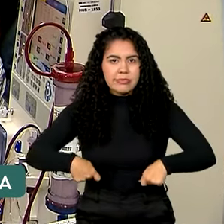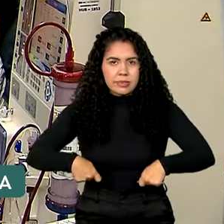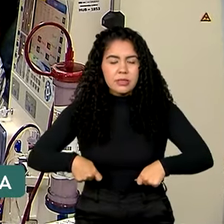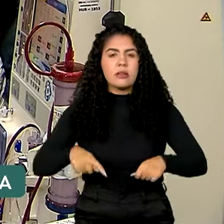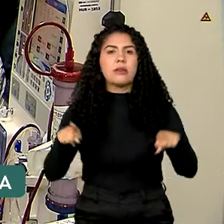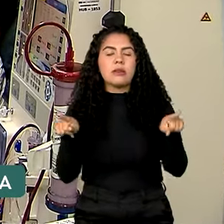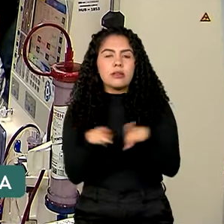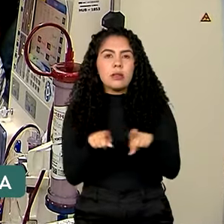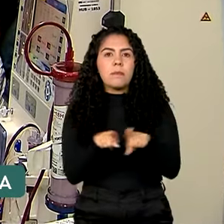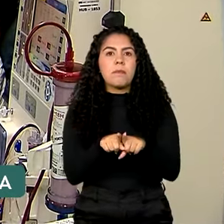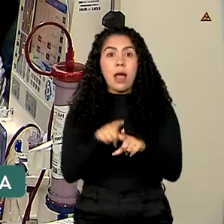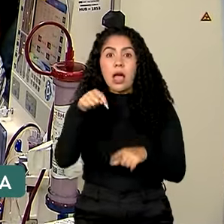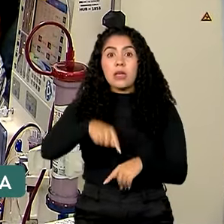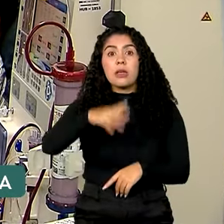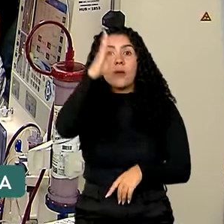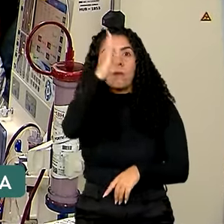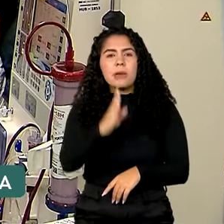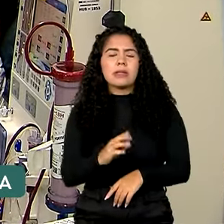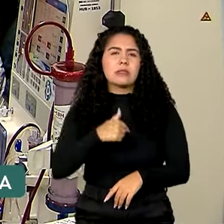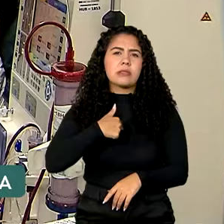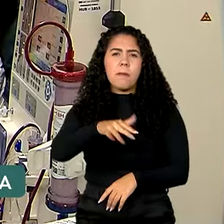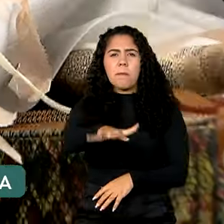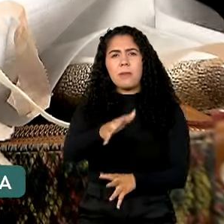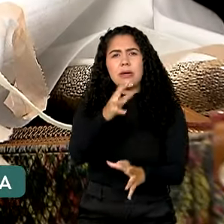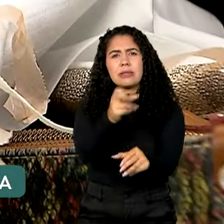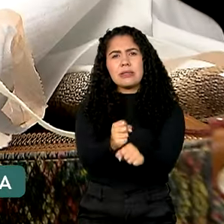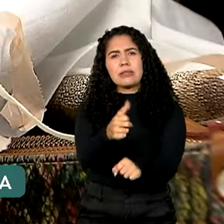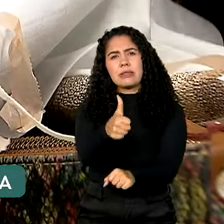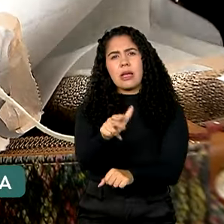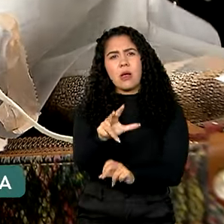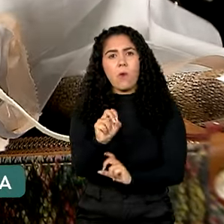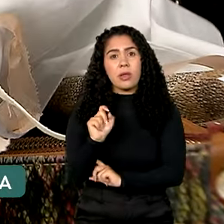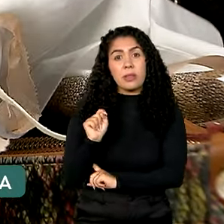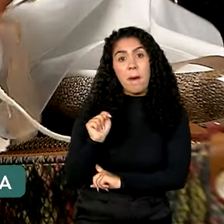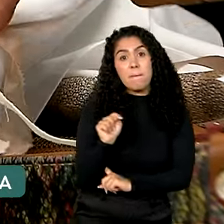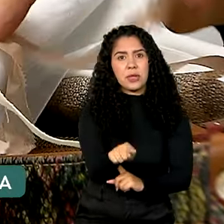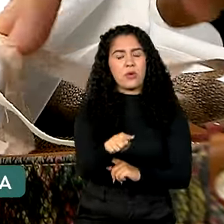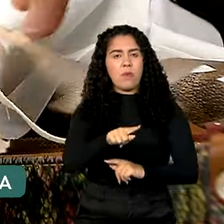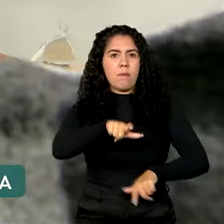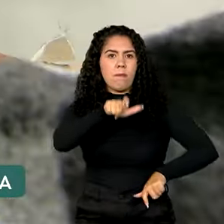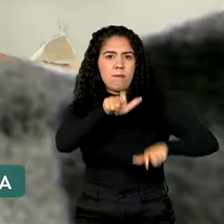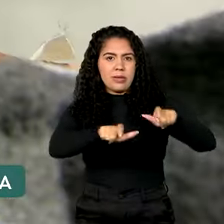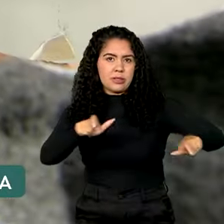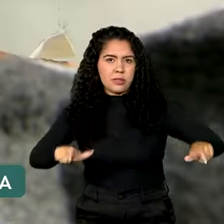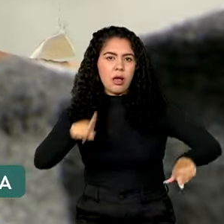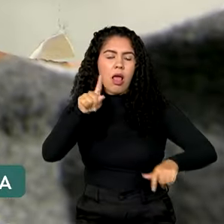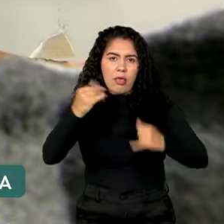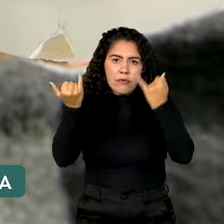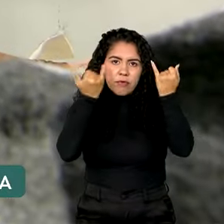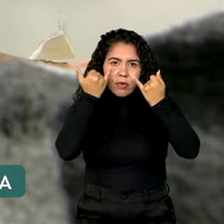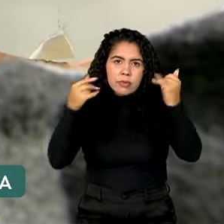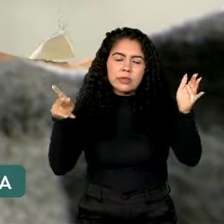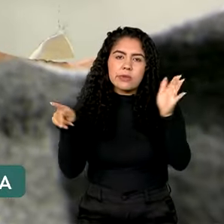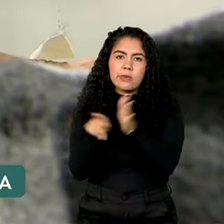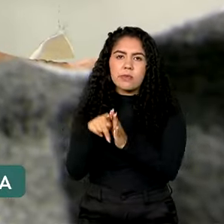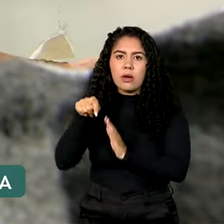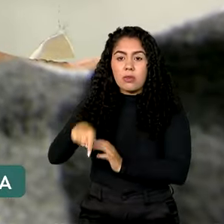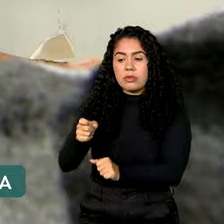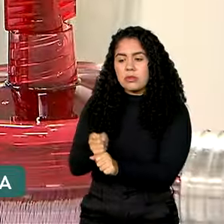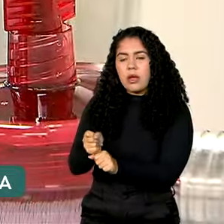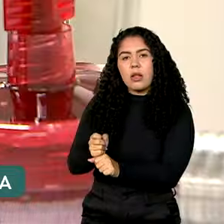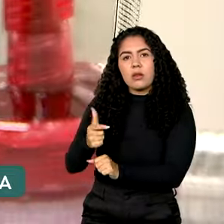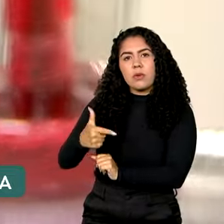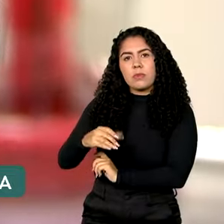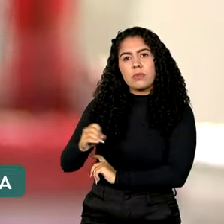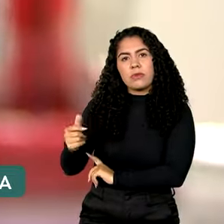a gente calcula que no Brasil a gente tem 150 mil pessoas em diálise, são dados da Sociedade Brasileira de Nefrologia de 2022.